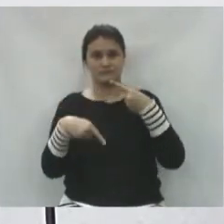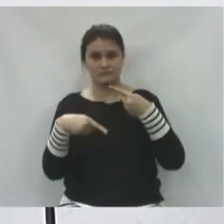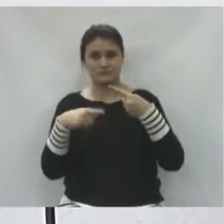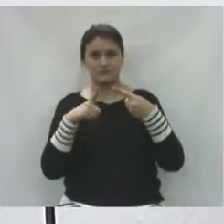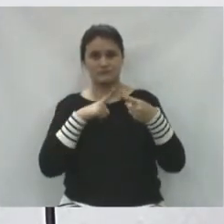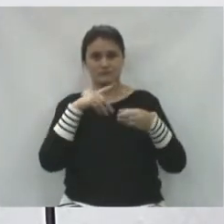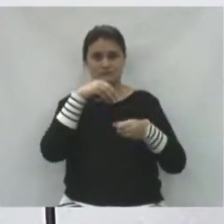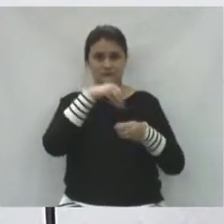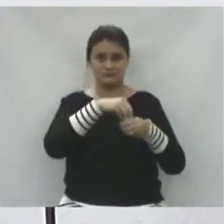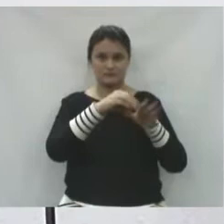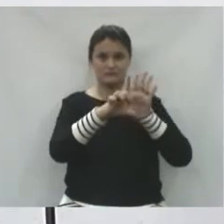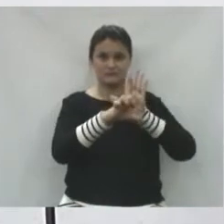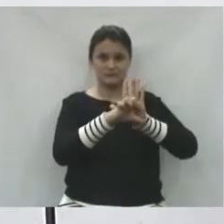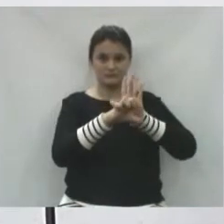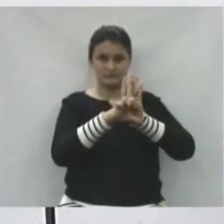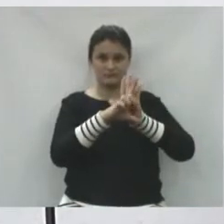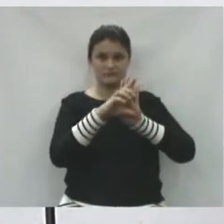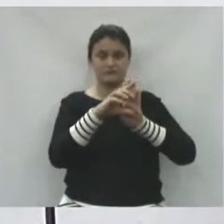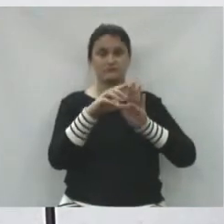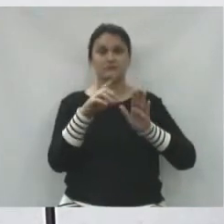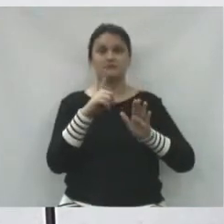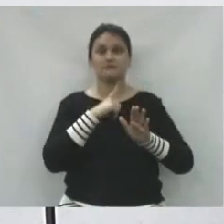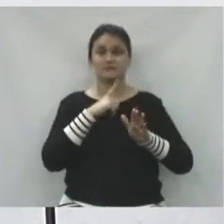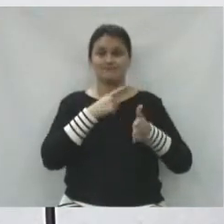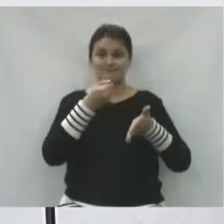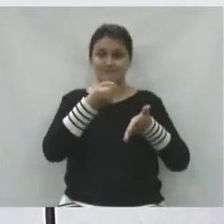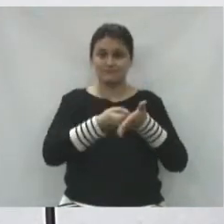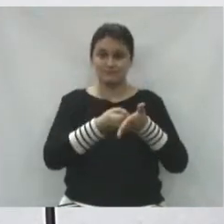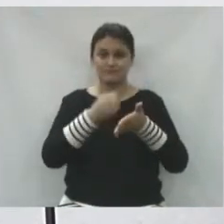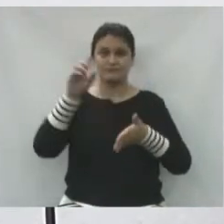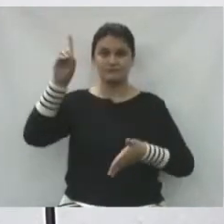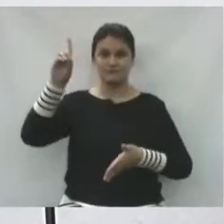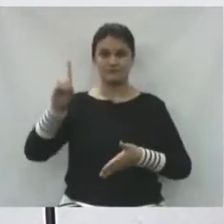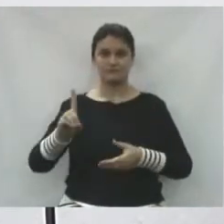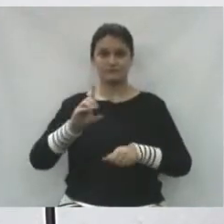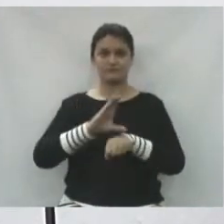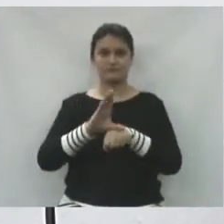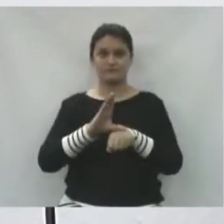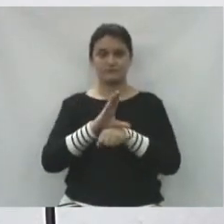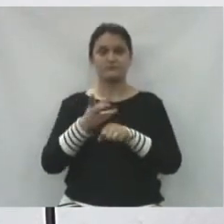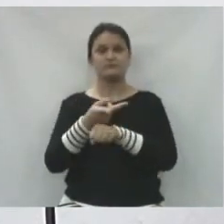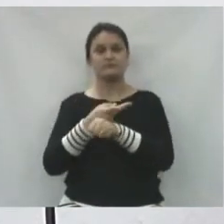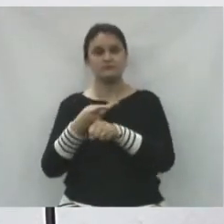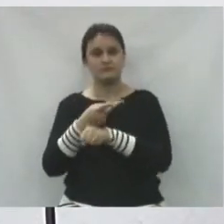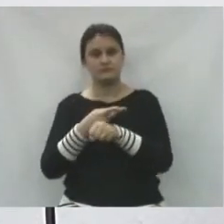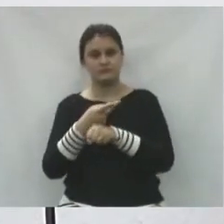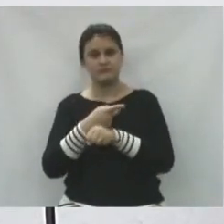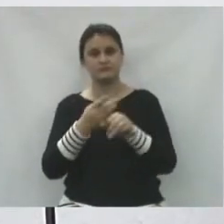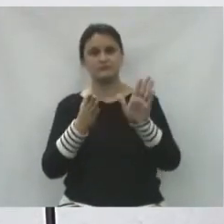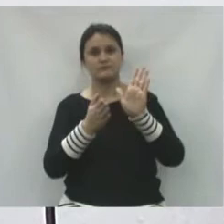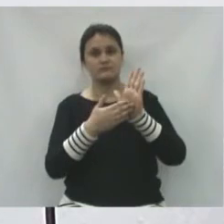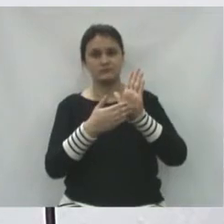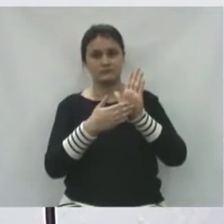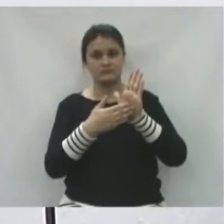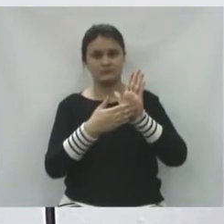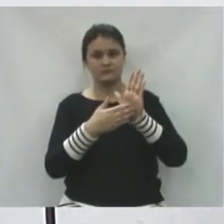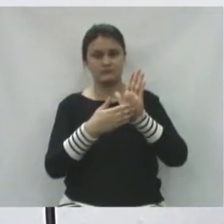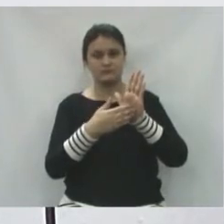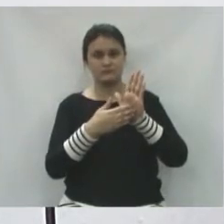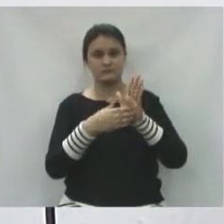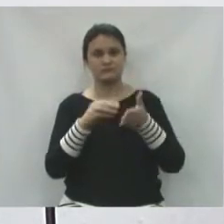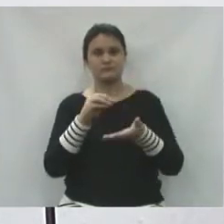matéria inserida na Lei Orgânica, tem o dever e direito constitucional de buscar o reconhecimento de